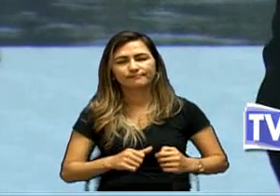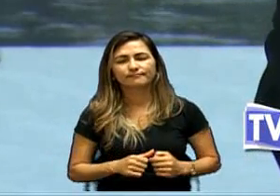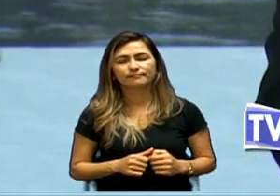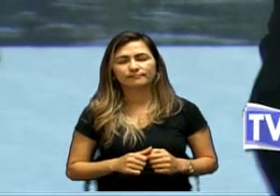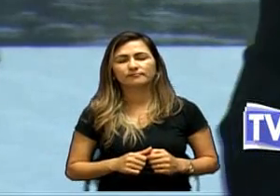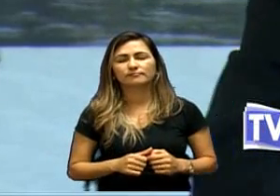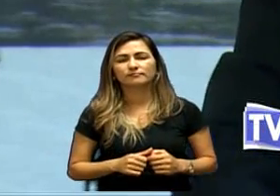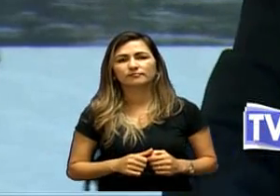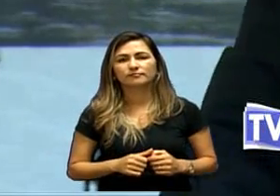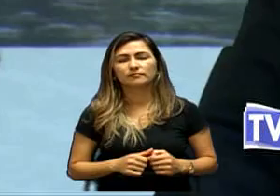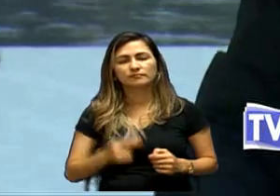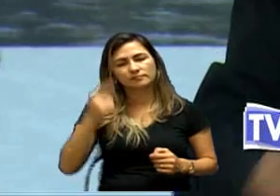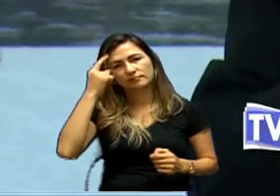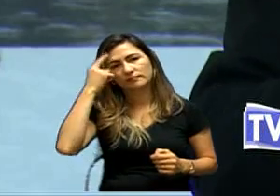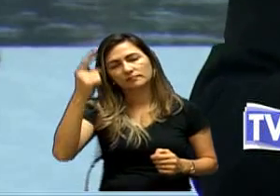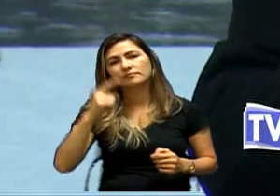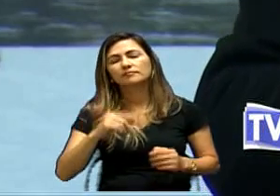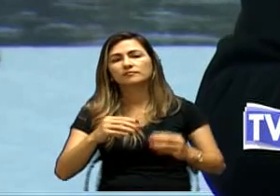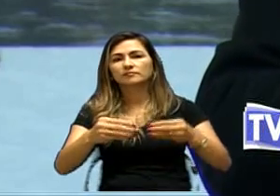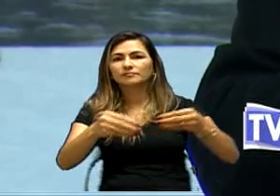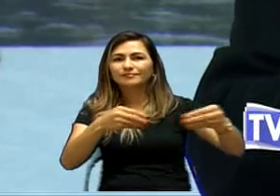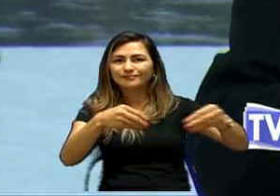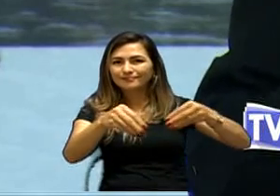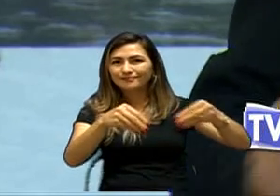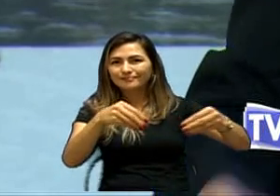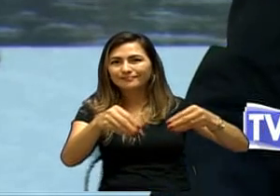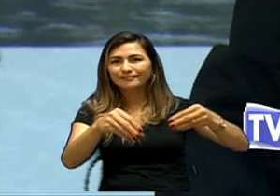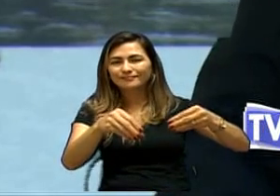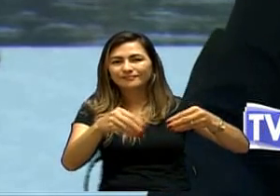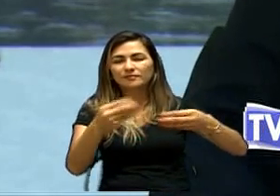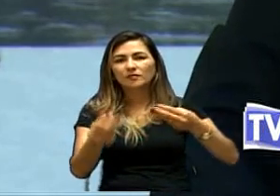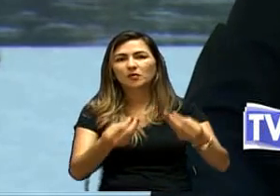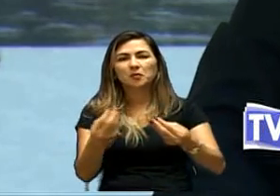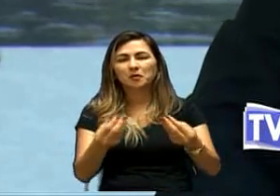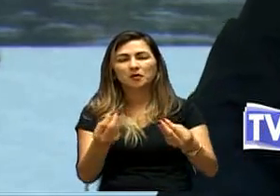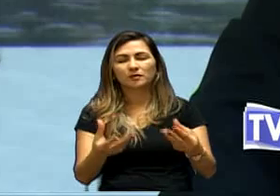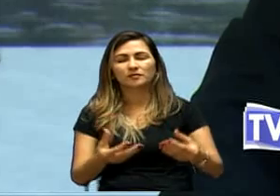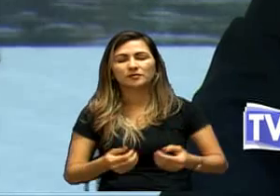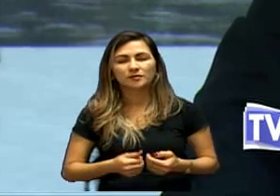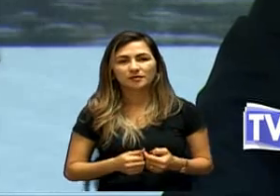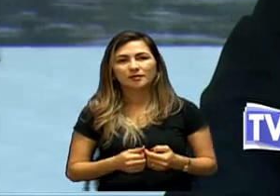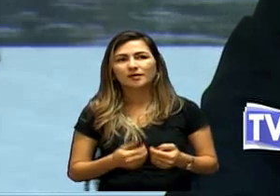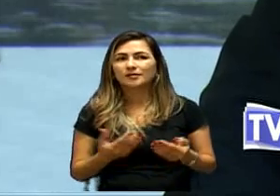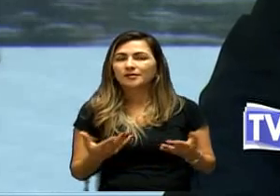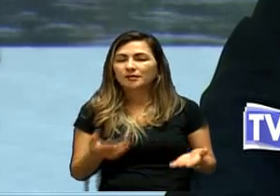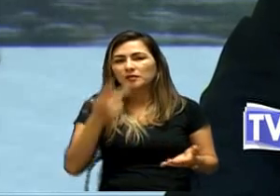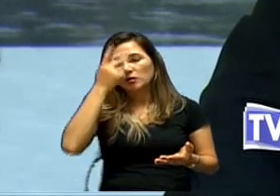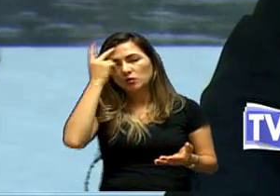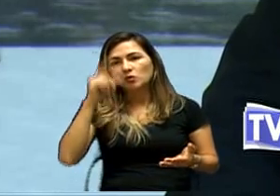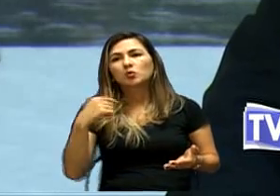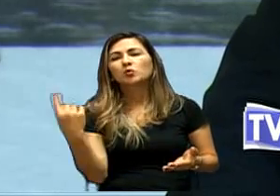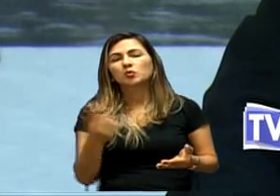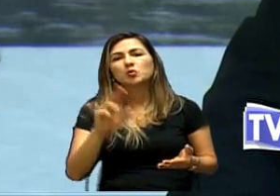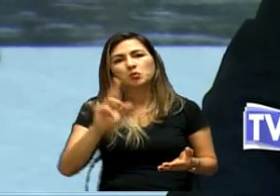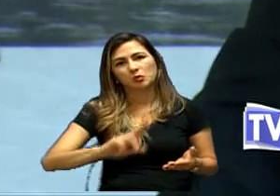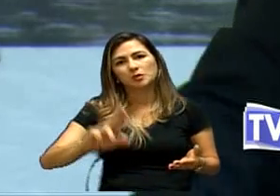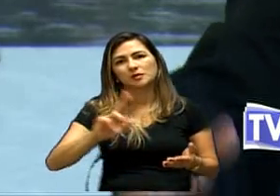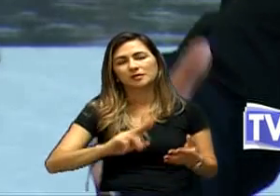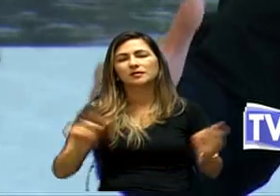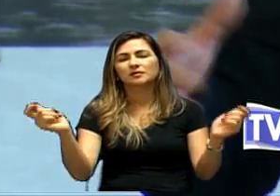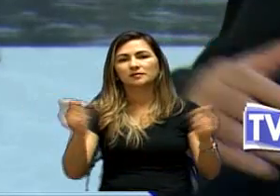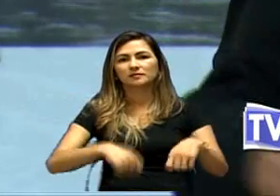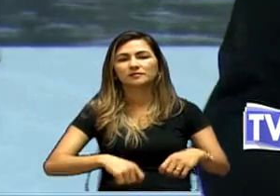que trabalhar. O plástico provavelmente jamais deixará de pertencer à sociedade moderna, pós-moderna que nós